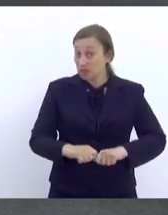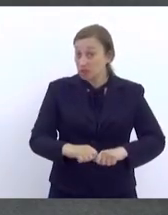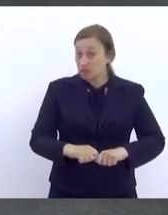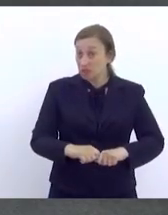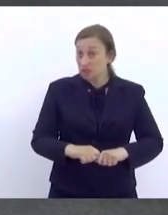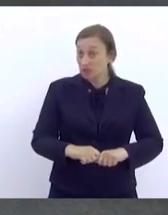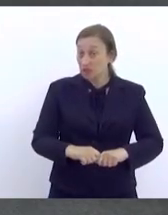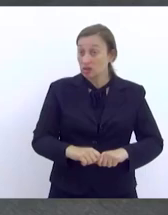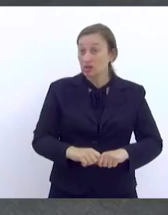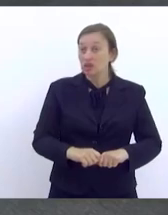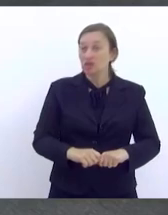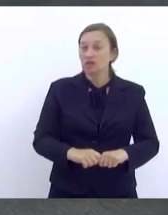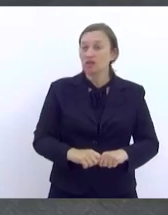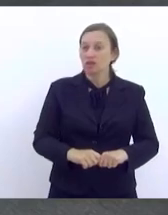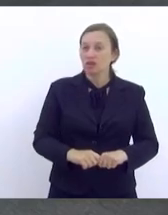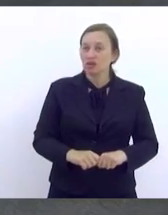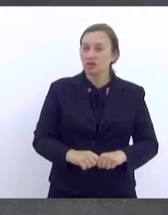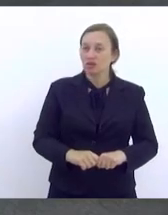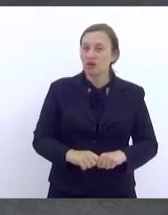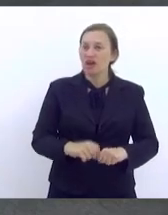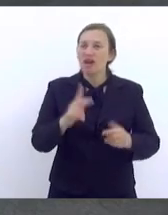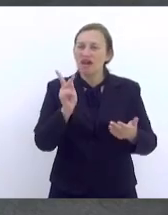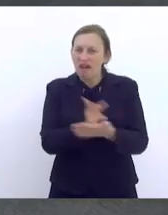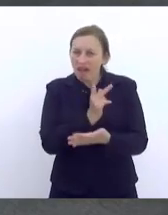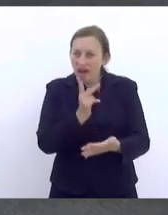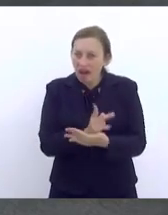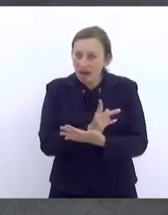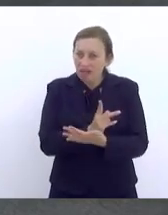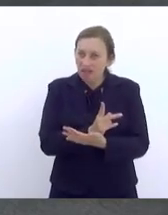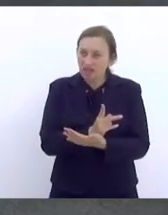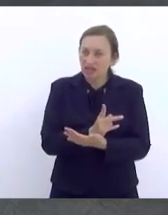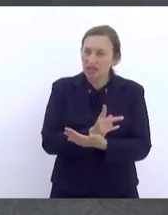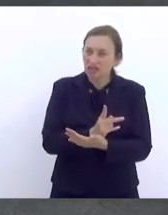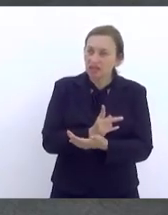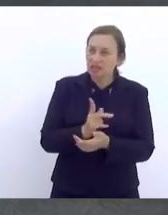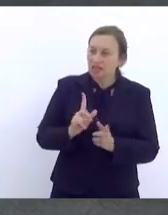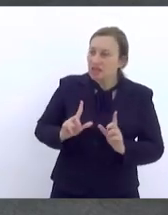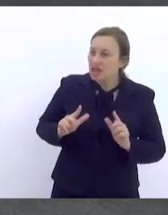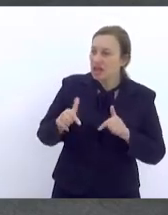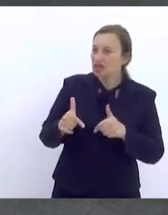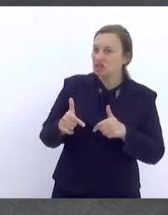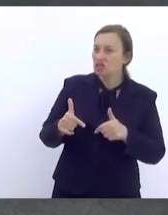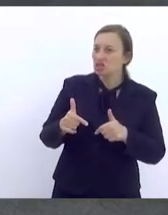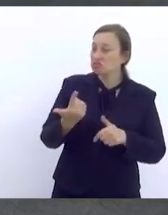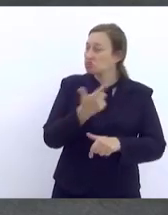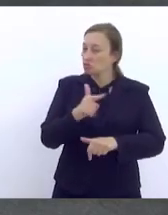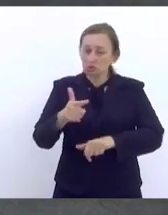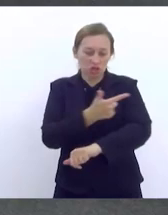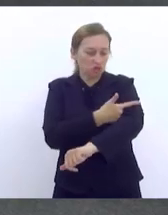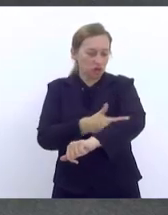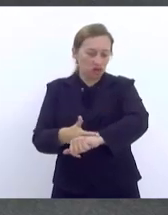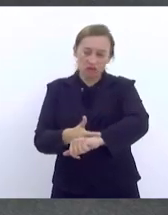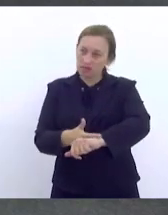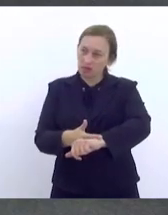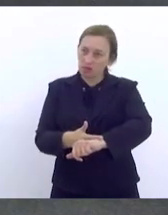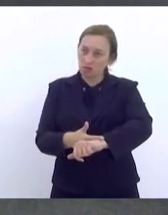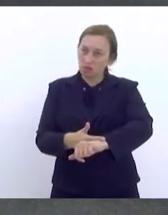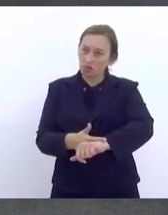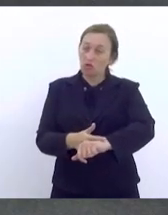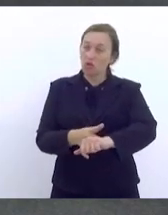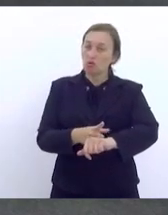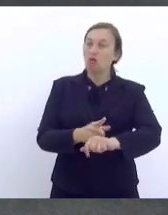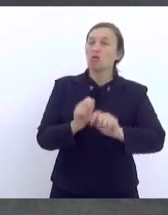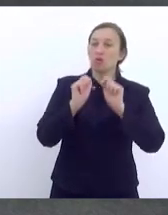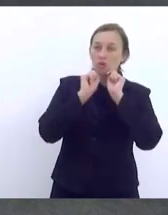forma desleal da forma mal educada com que tratou O parlamento Fluminense a gente